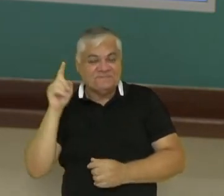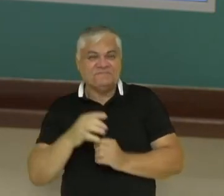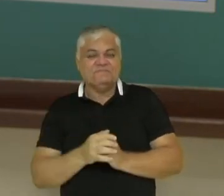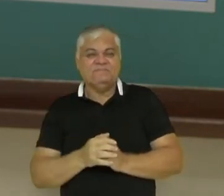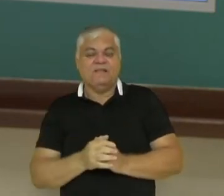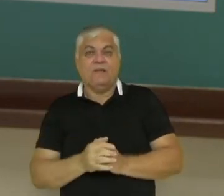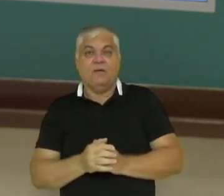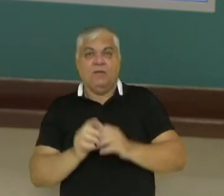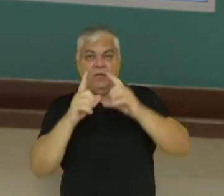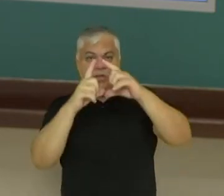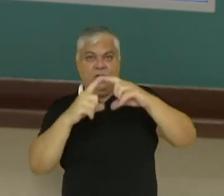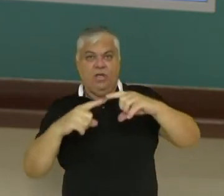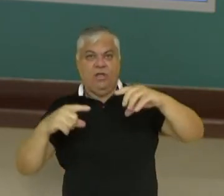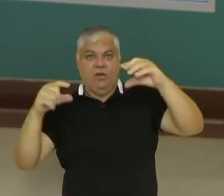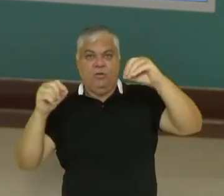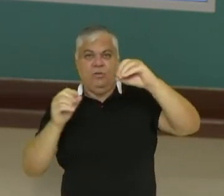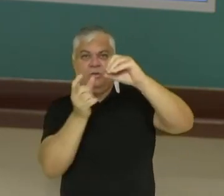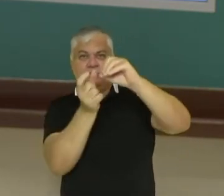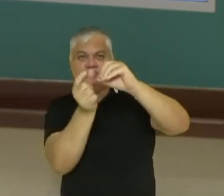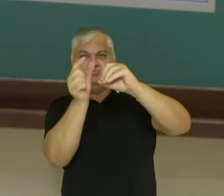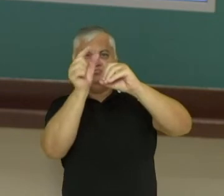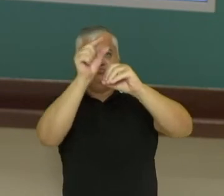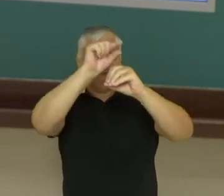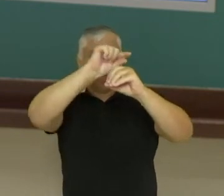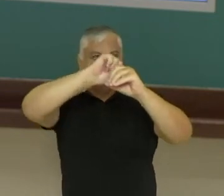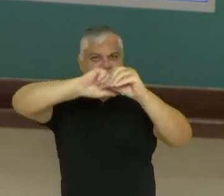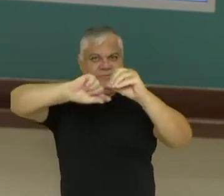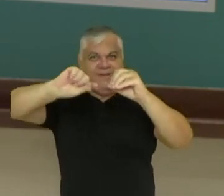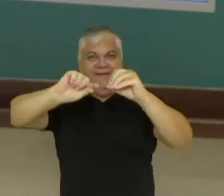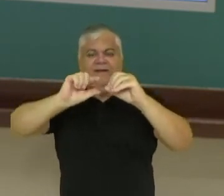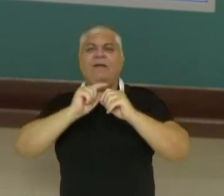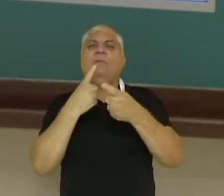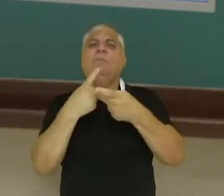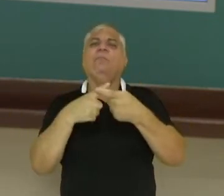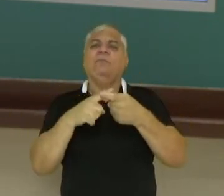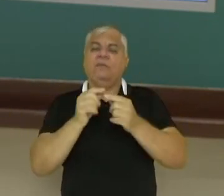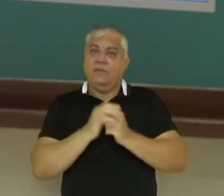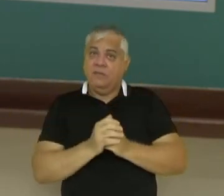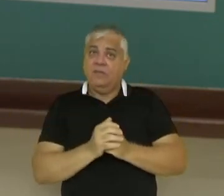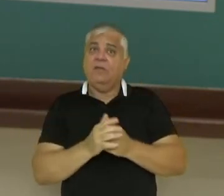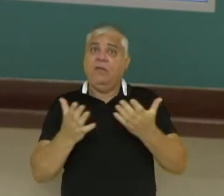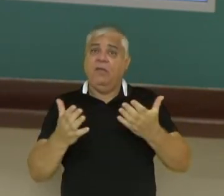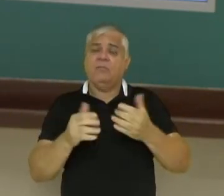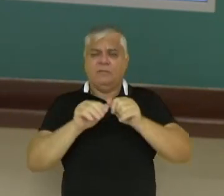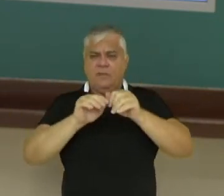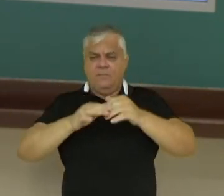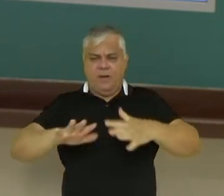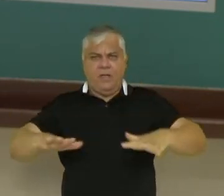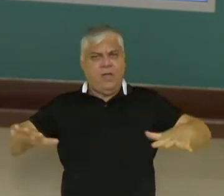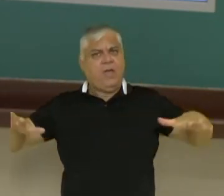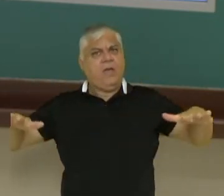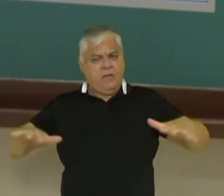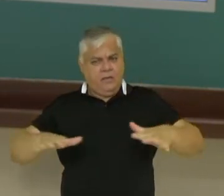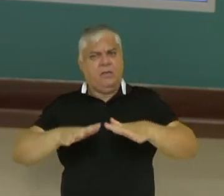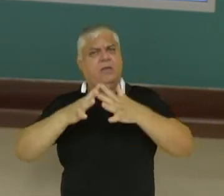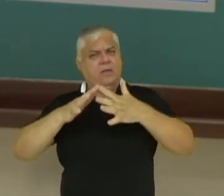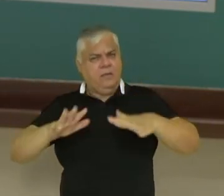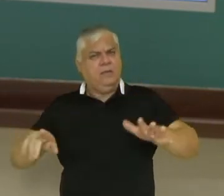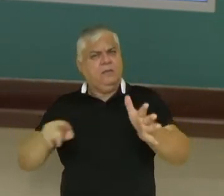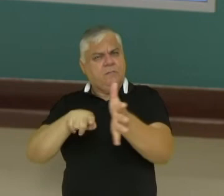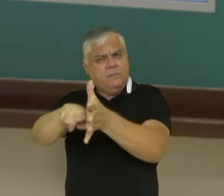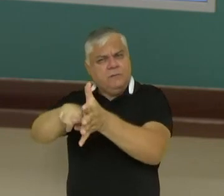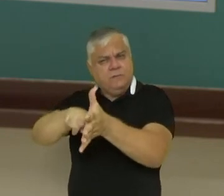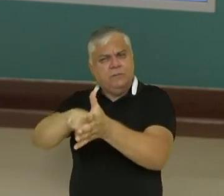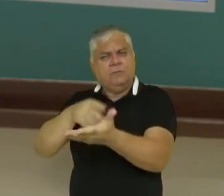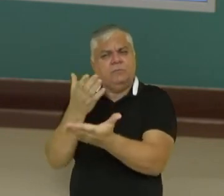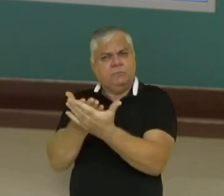né? A Lua mostrando sempre a mesma face para a Terra, né? Na verdade é por causa do efeito maré. Né? Então existe o efeito maré. Qualquer coisa é uma pesquisada aí,